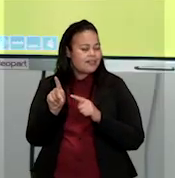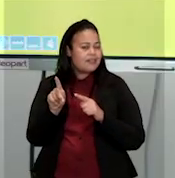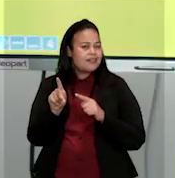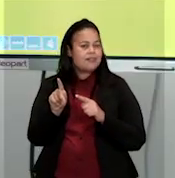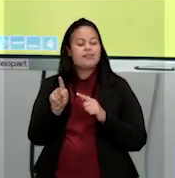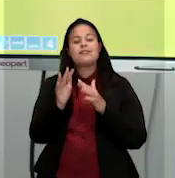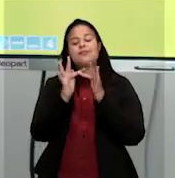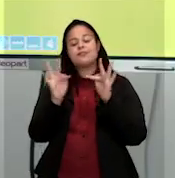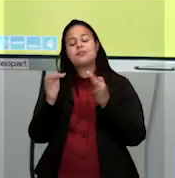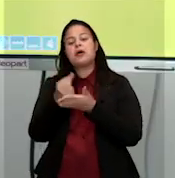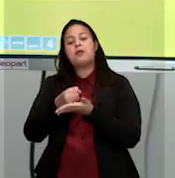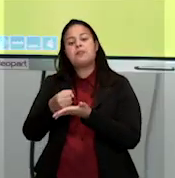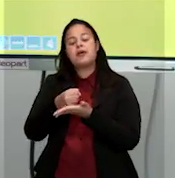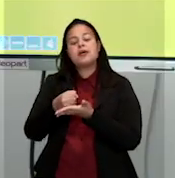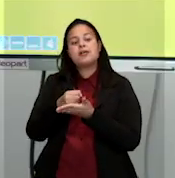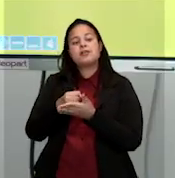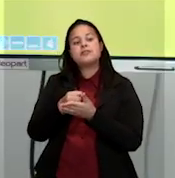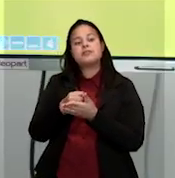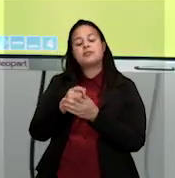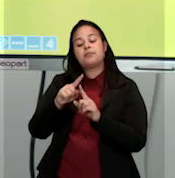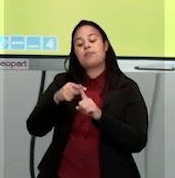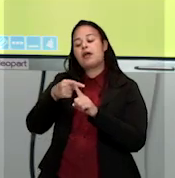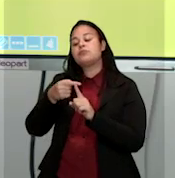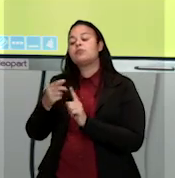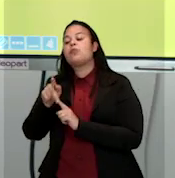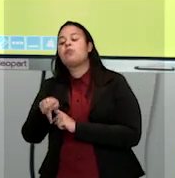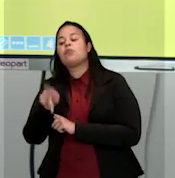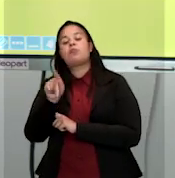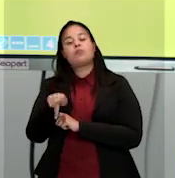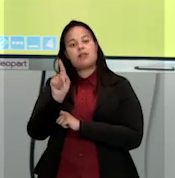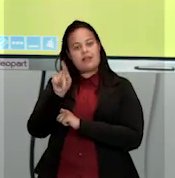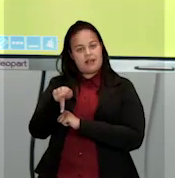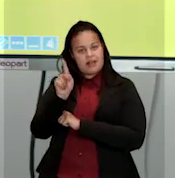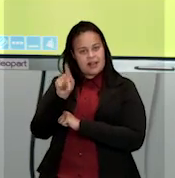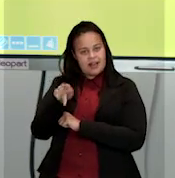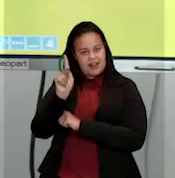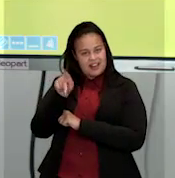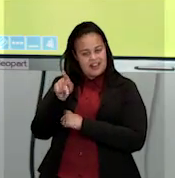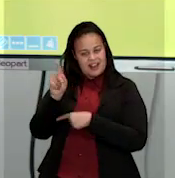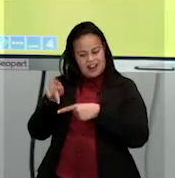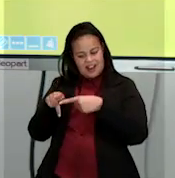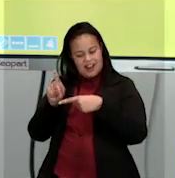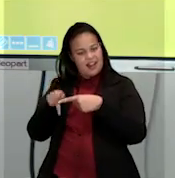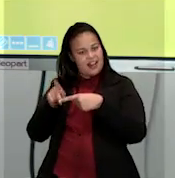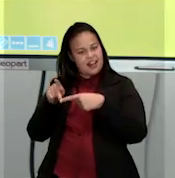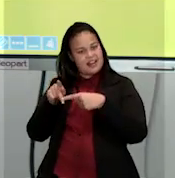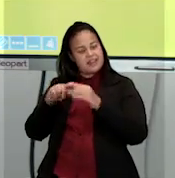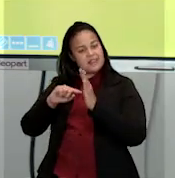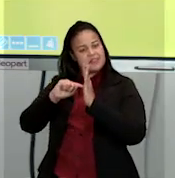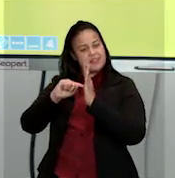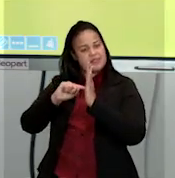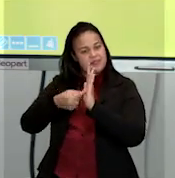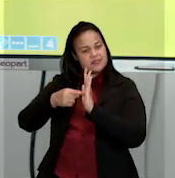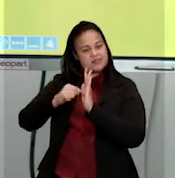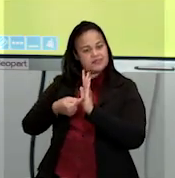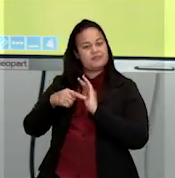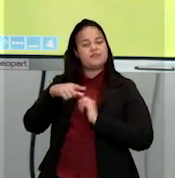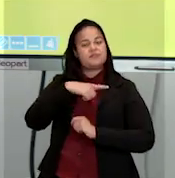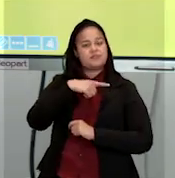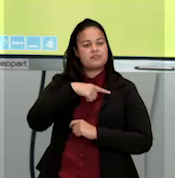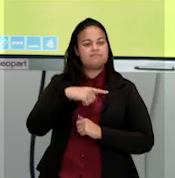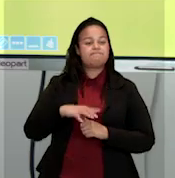a função base e aqui seria aquele K lá, aquele coeficiente que está sendo multiplicado aqui.